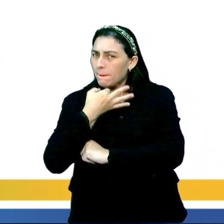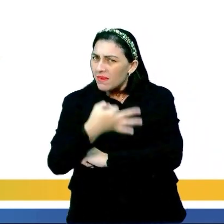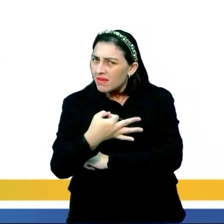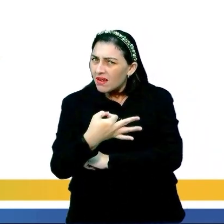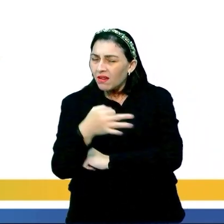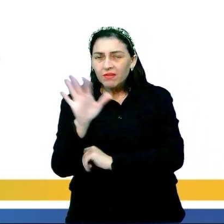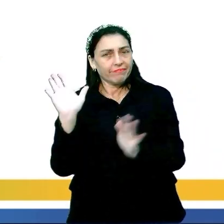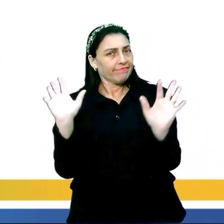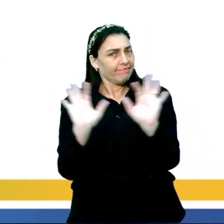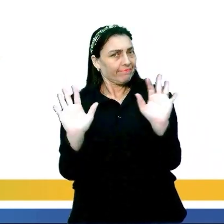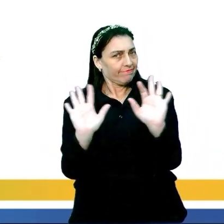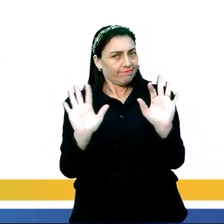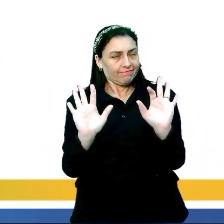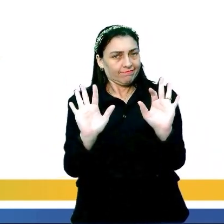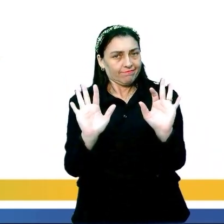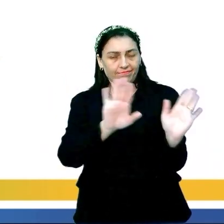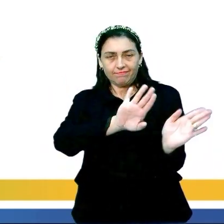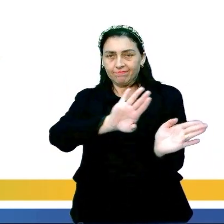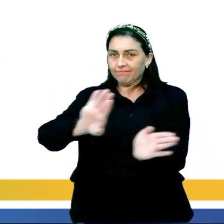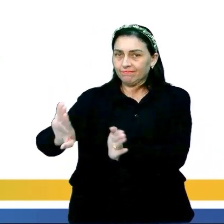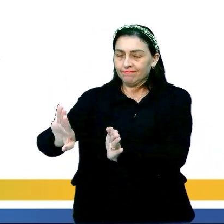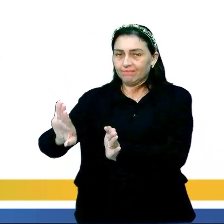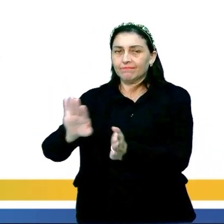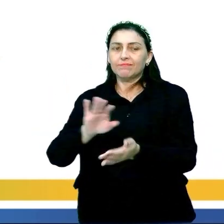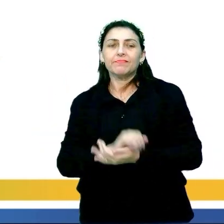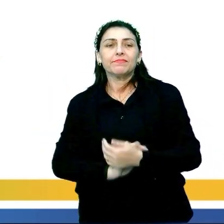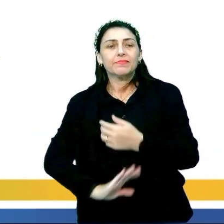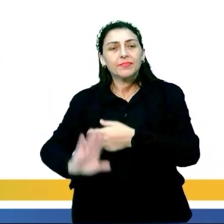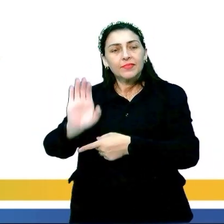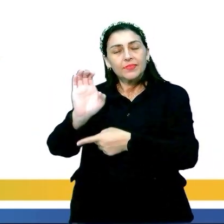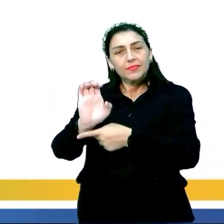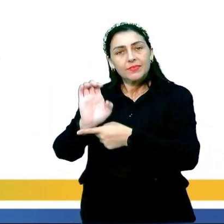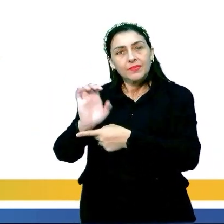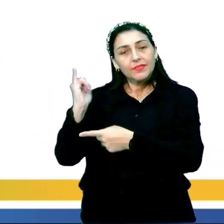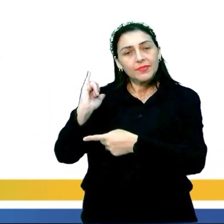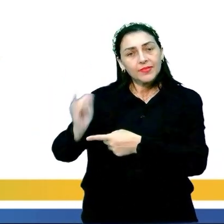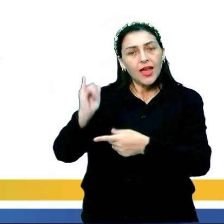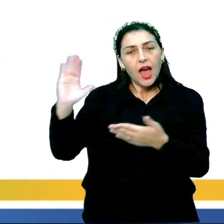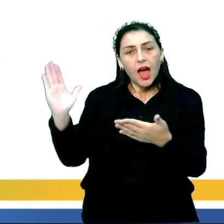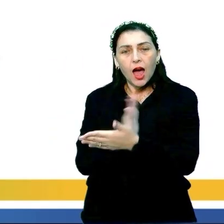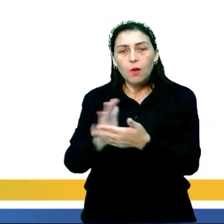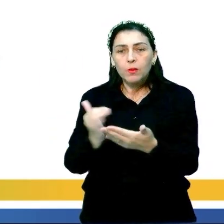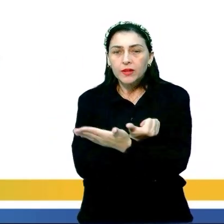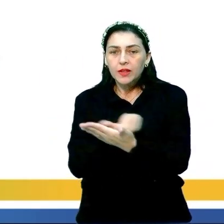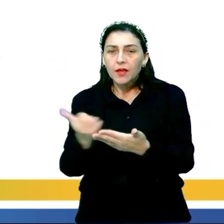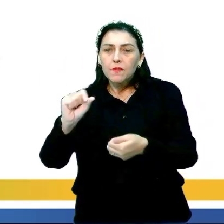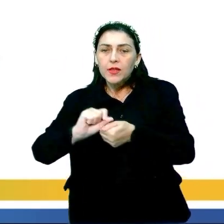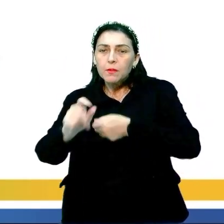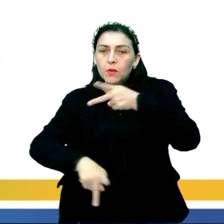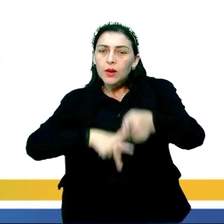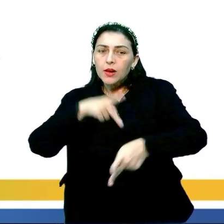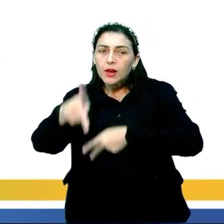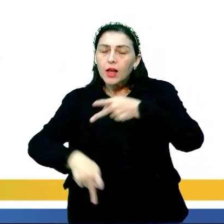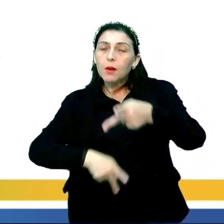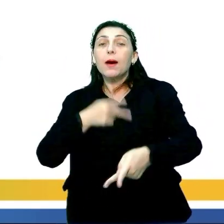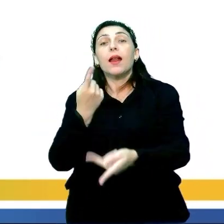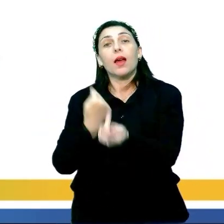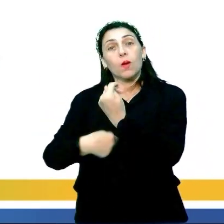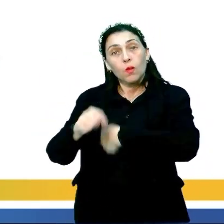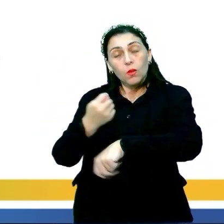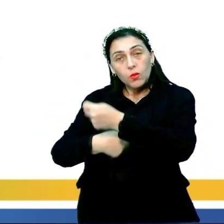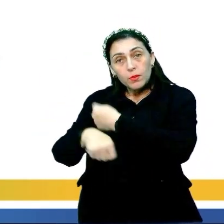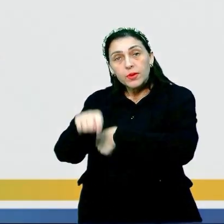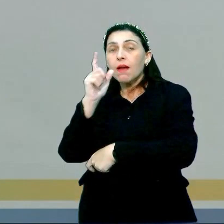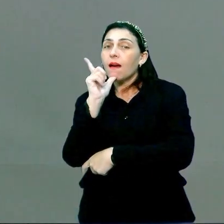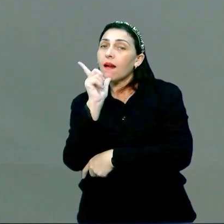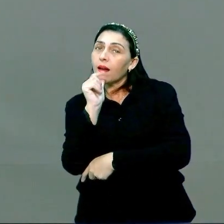Opinião, nada a ver, né, gente? Essa questão aí totalmente fora. Narração de algumas ações efetivas da população para